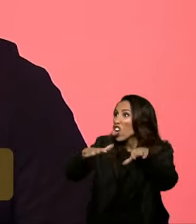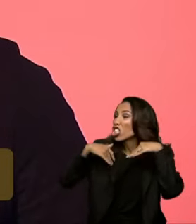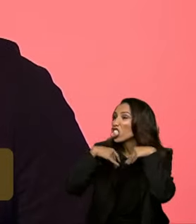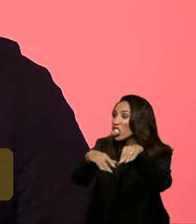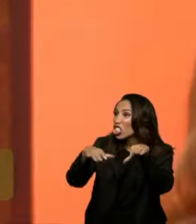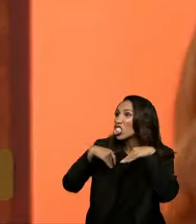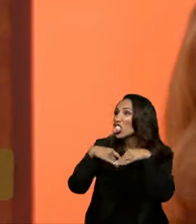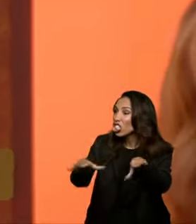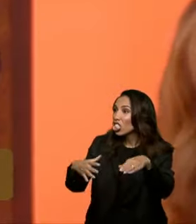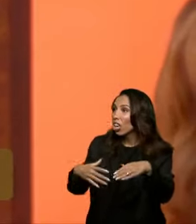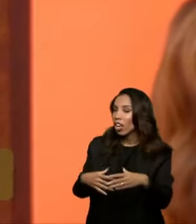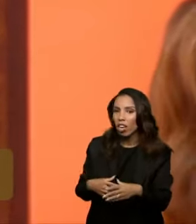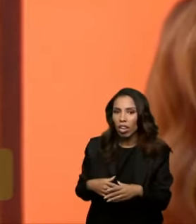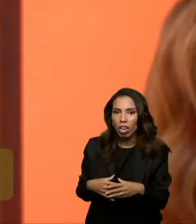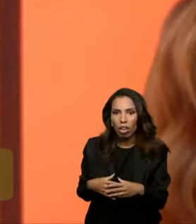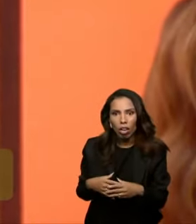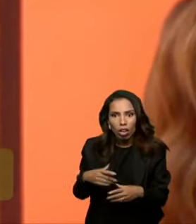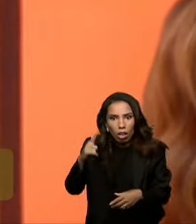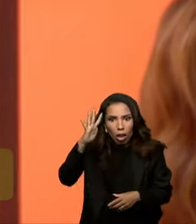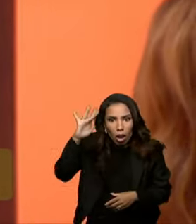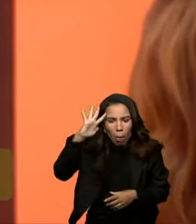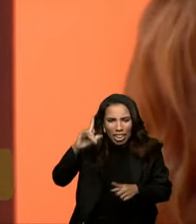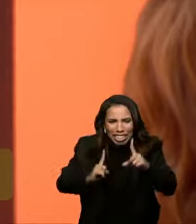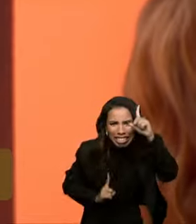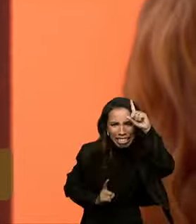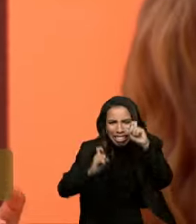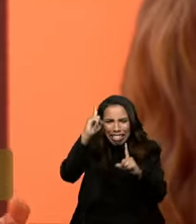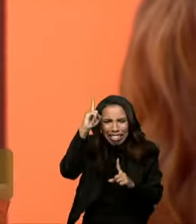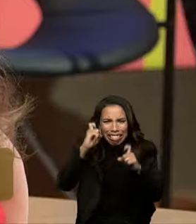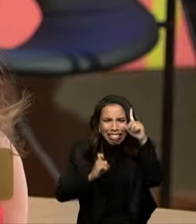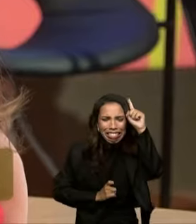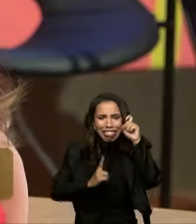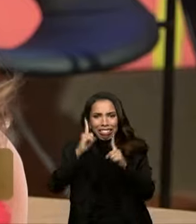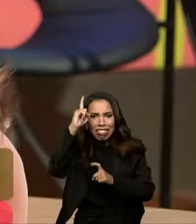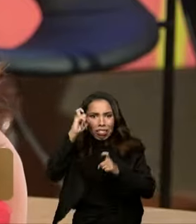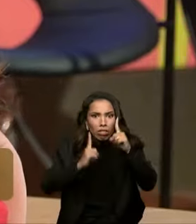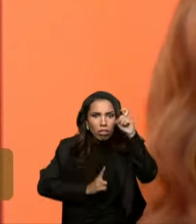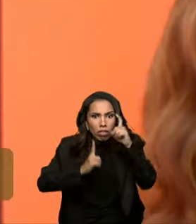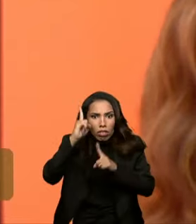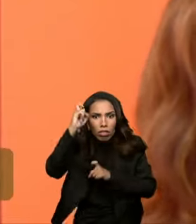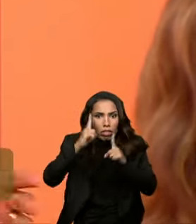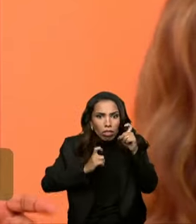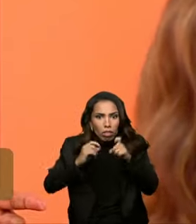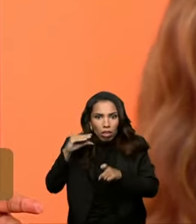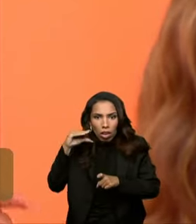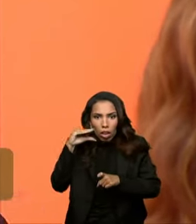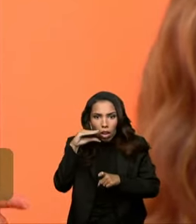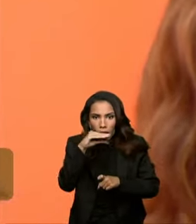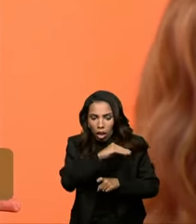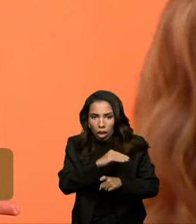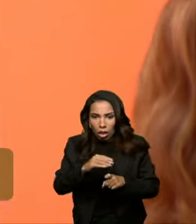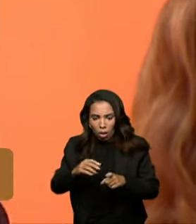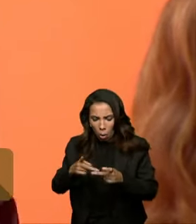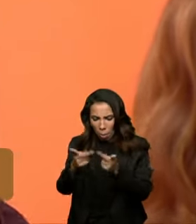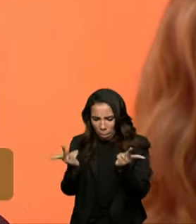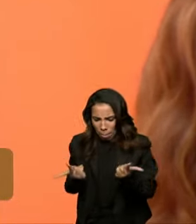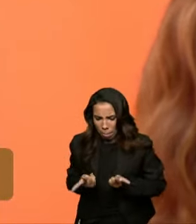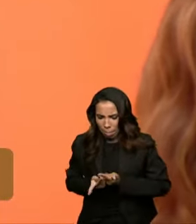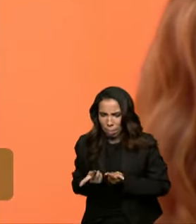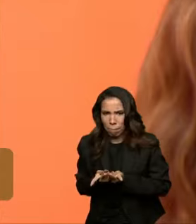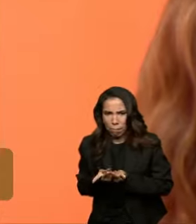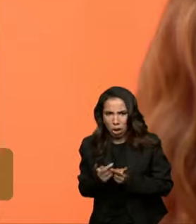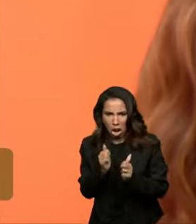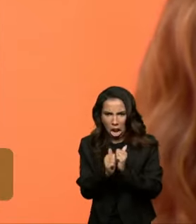Adoro essa mímica. E a gente vendo o cara fazendo aquela mímica, mas depois quando ele chegou, esquentou o negócio que ele pegou. Ele pegou um prato bonito,